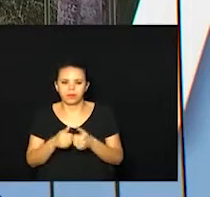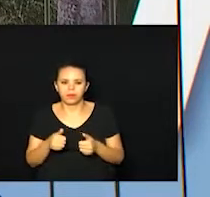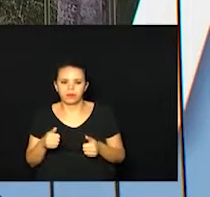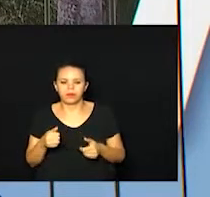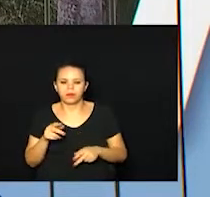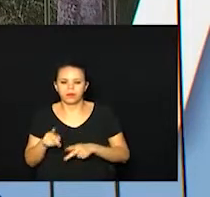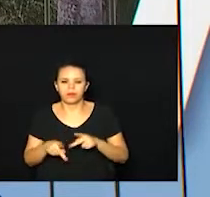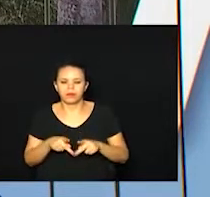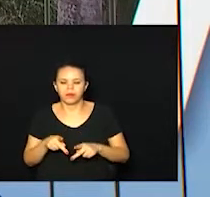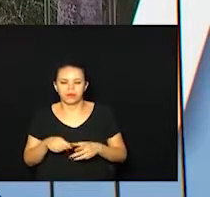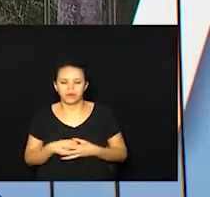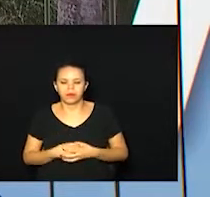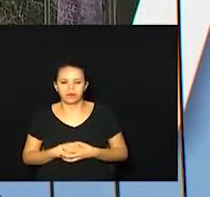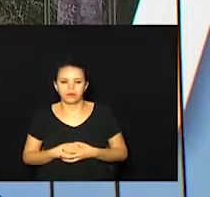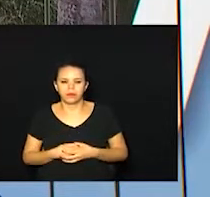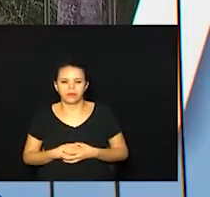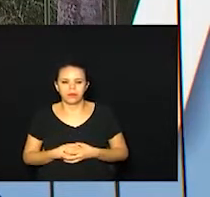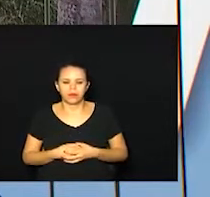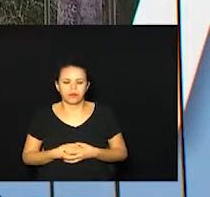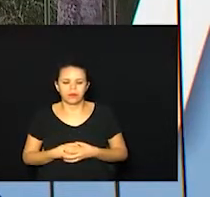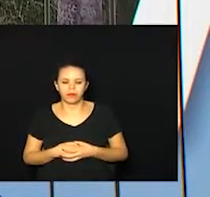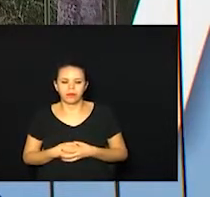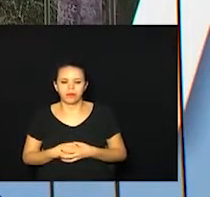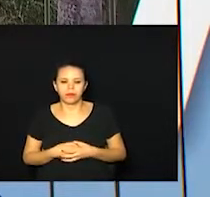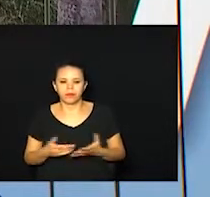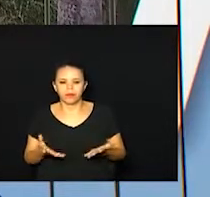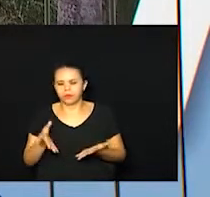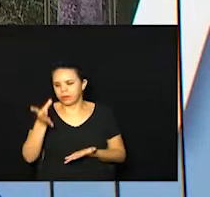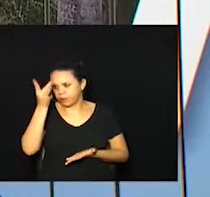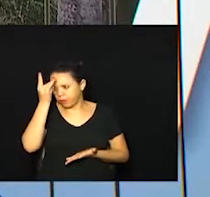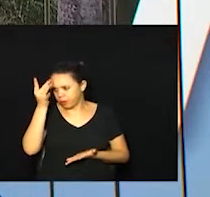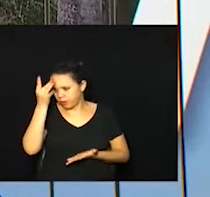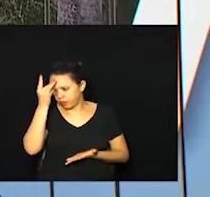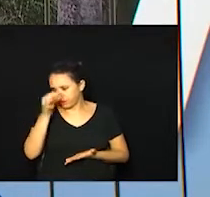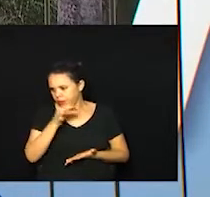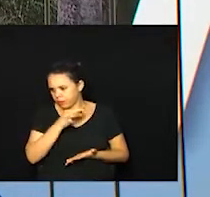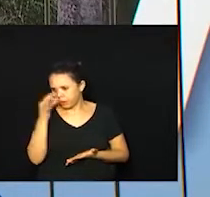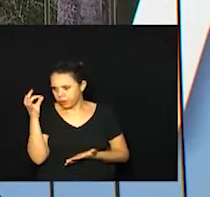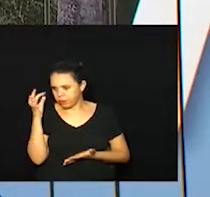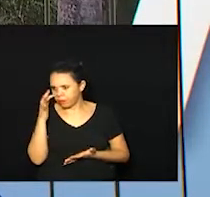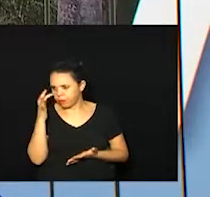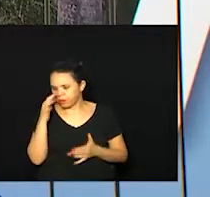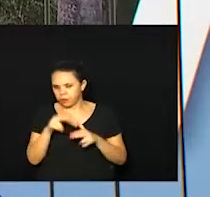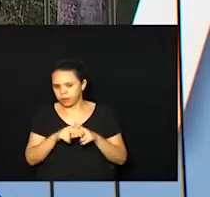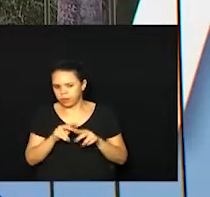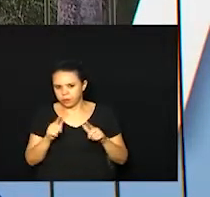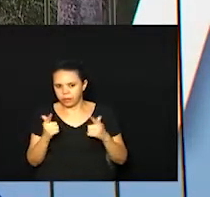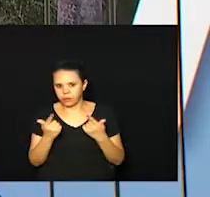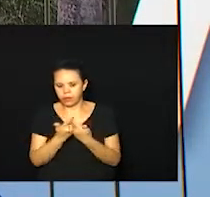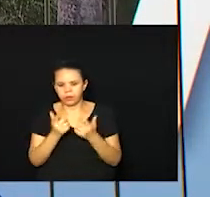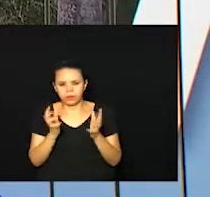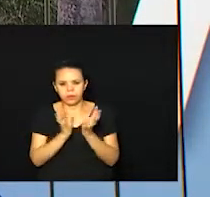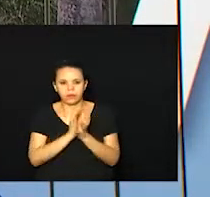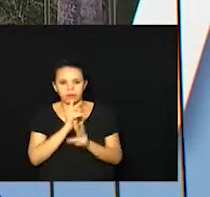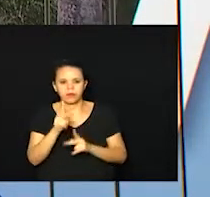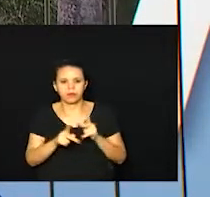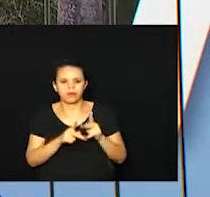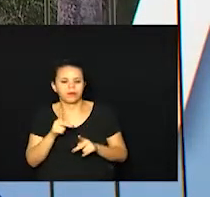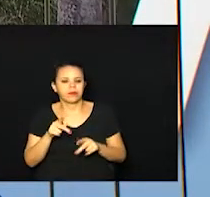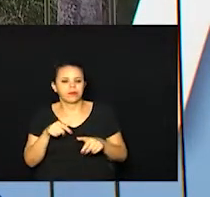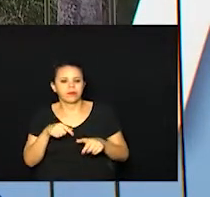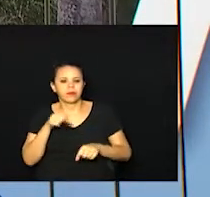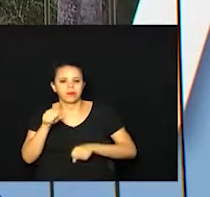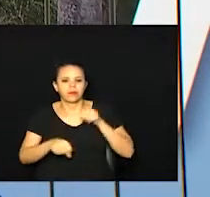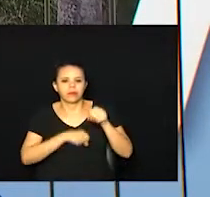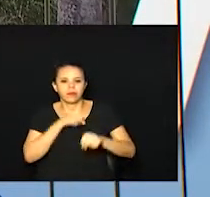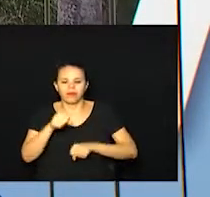aquela região, eles nos trouxeram um aprendizado fantástico por conta do grupo de cicloativistas